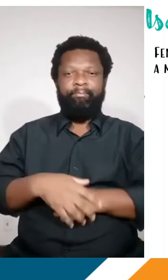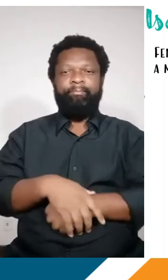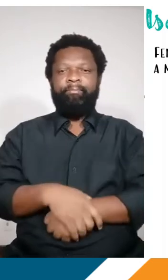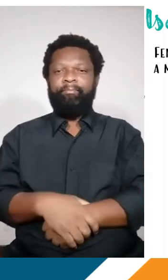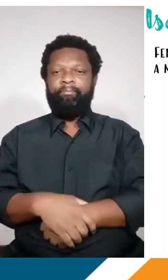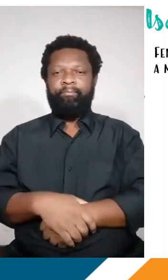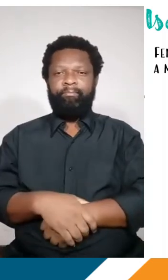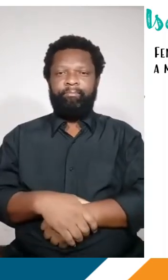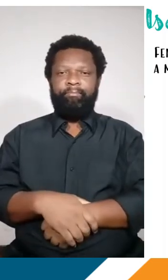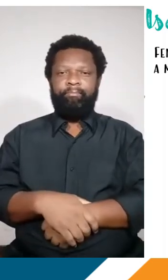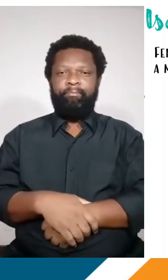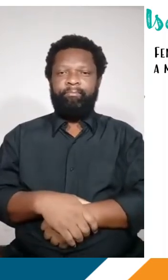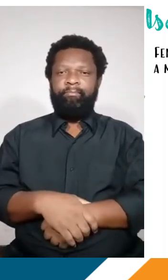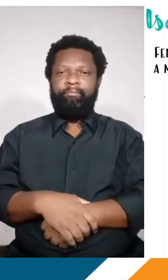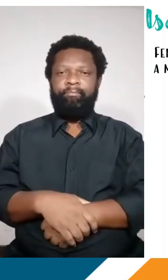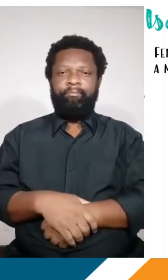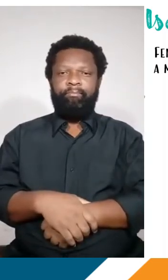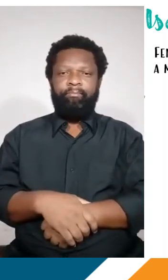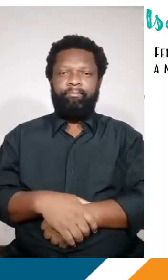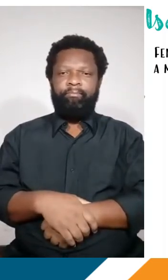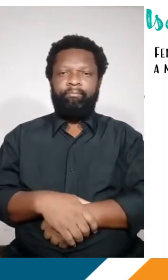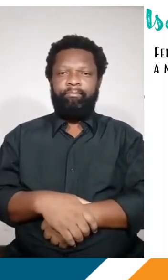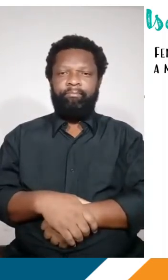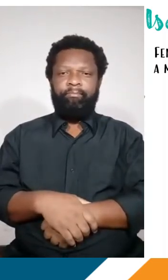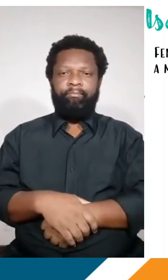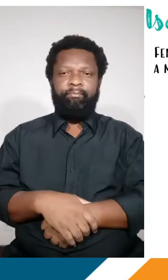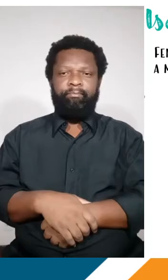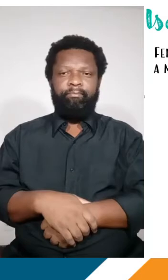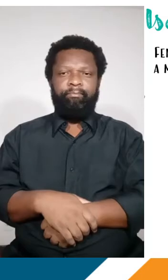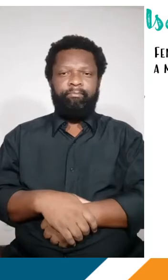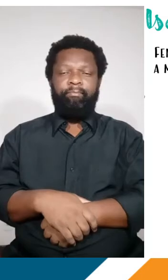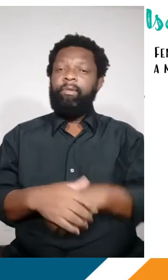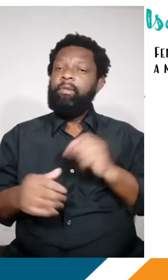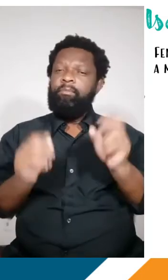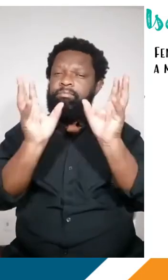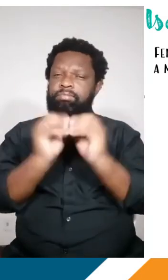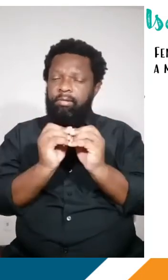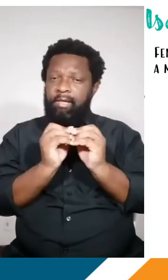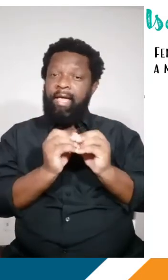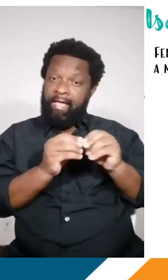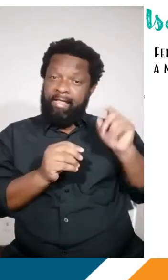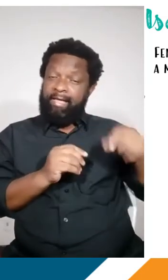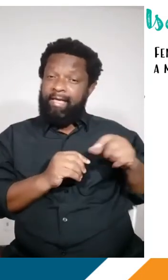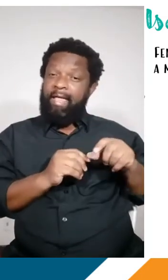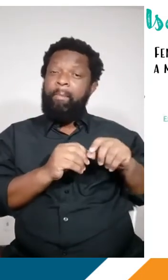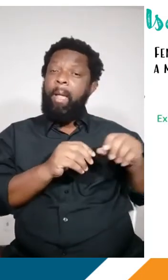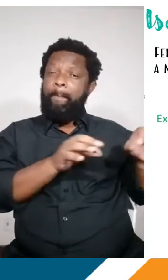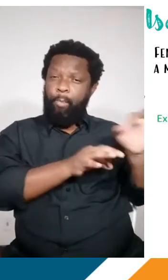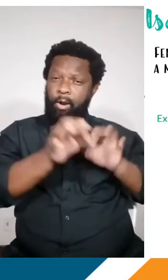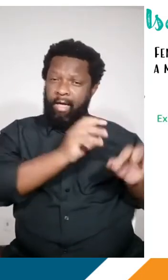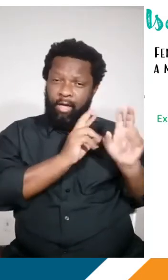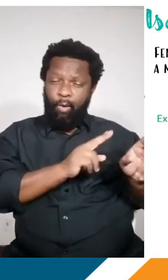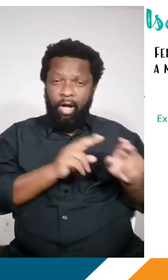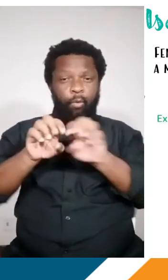em que compostos apresentam a mesma fórmula molecular, porém fórmulas estruturais diferentes. Para isso ficar claro, eu vou colocar aqui